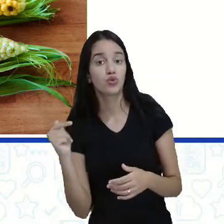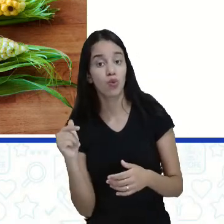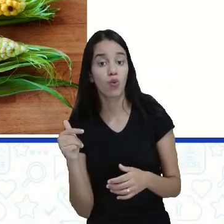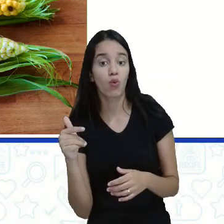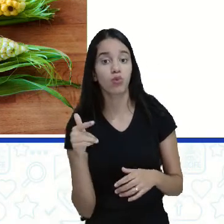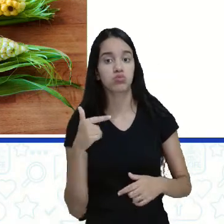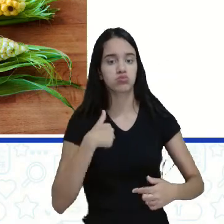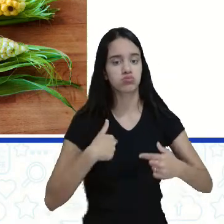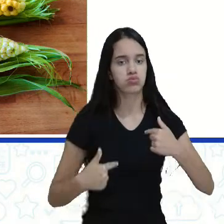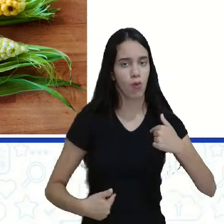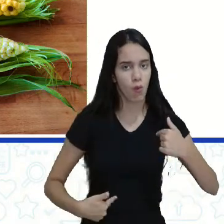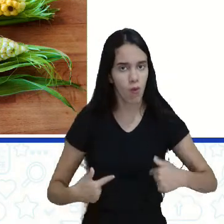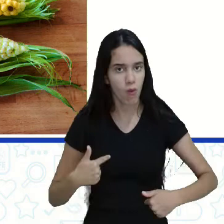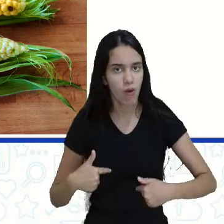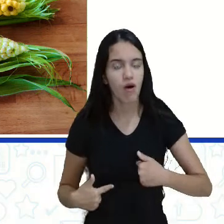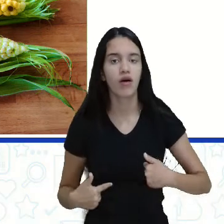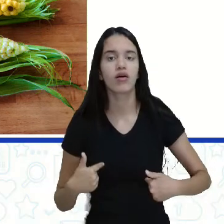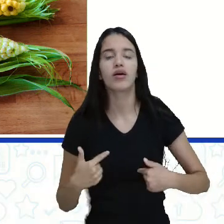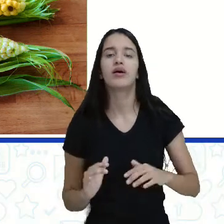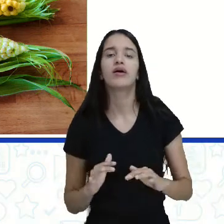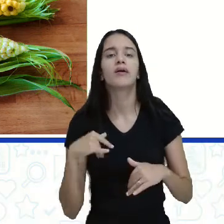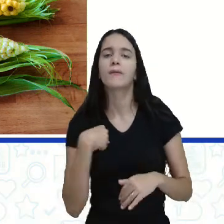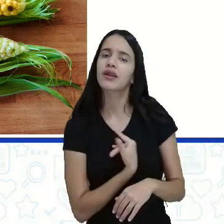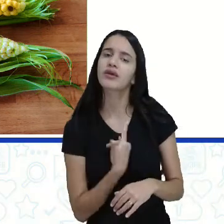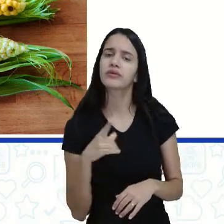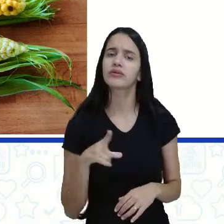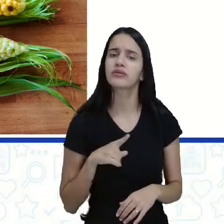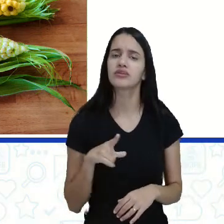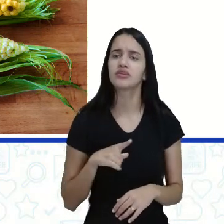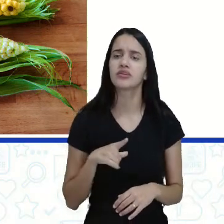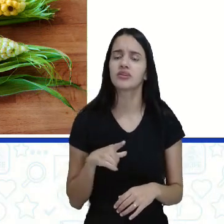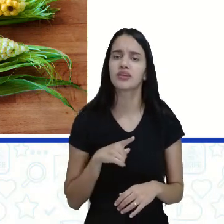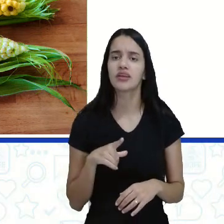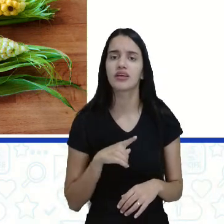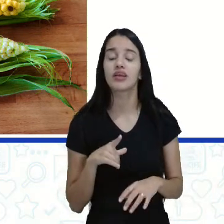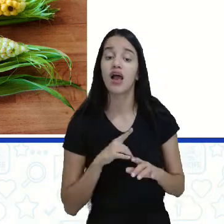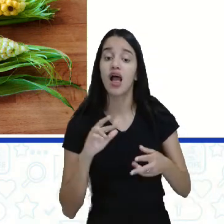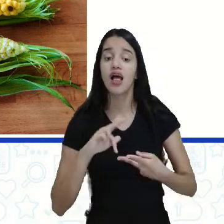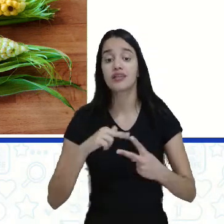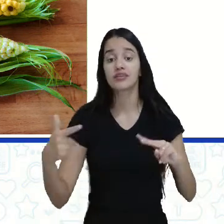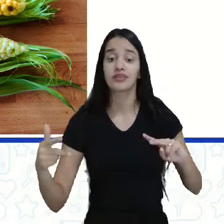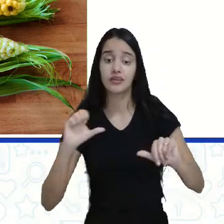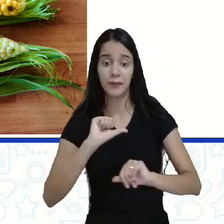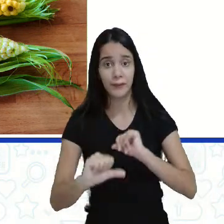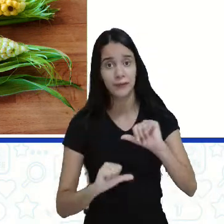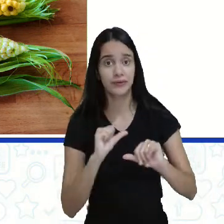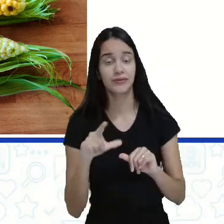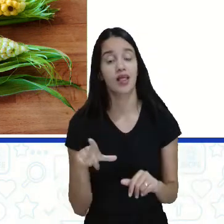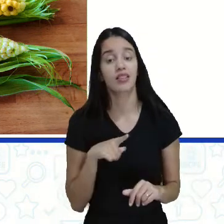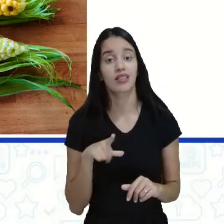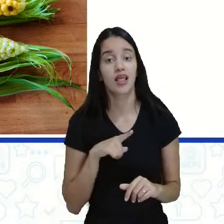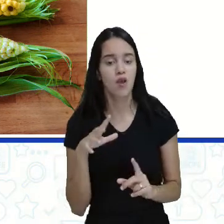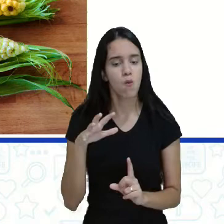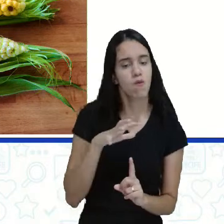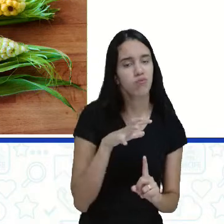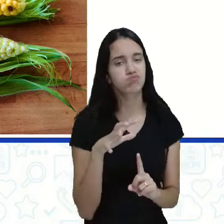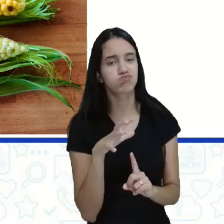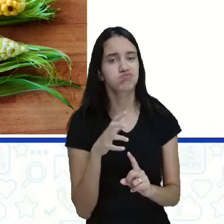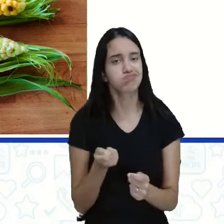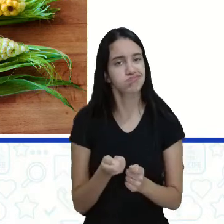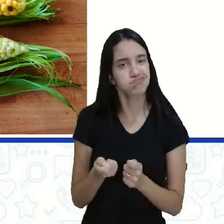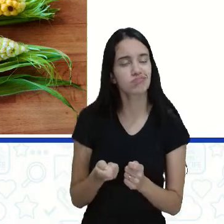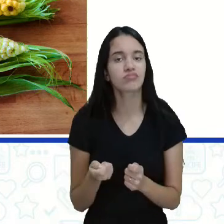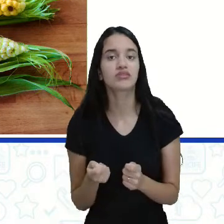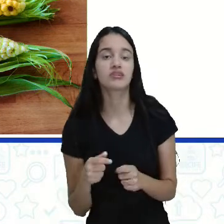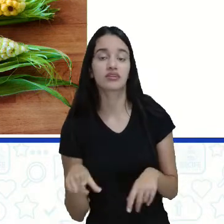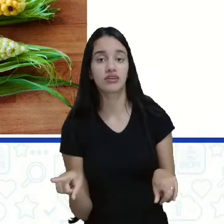outro organismo, tá certo? Então, para que a gente tenha esses organismos geneticamente modificados, há uma manipulação dos genes.